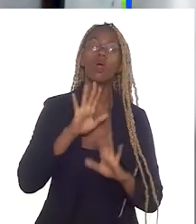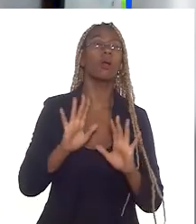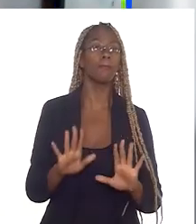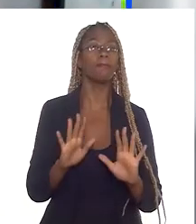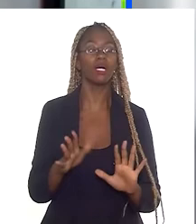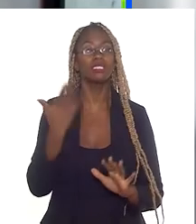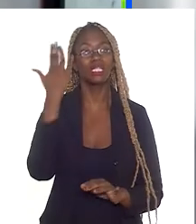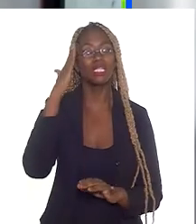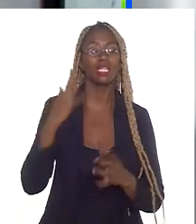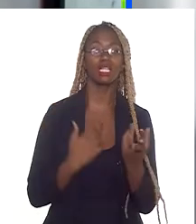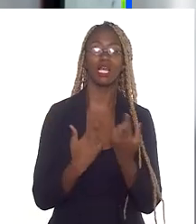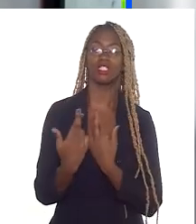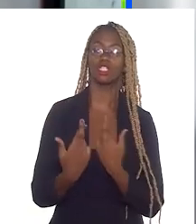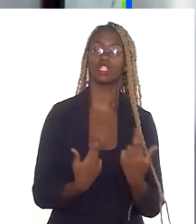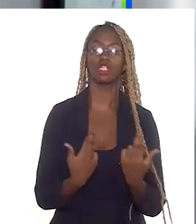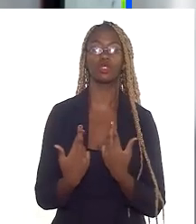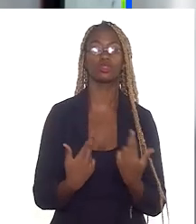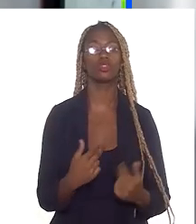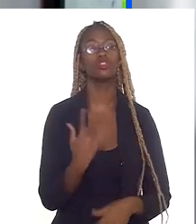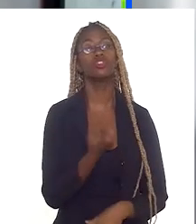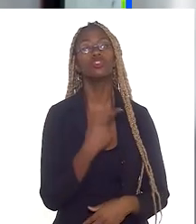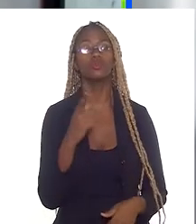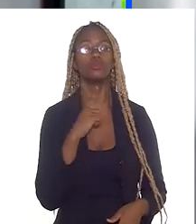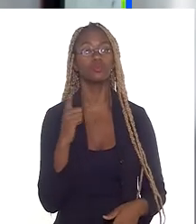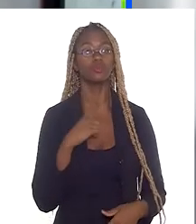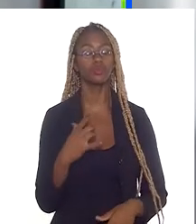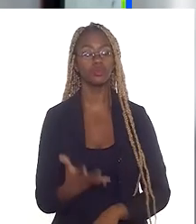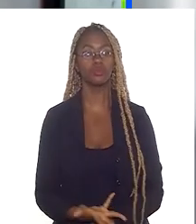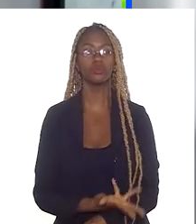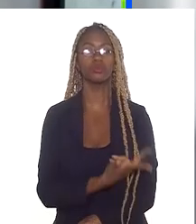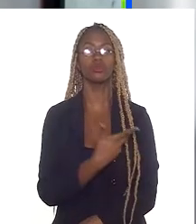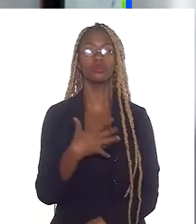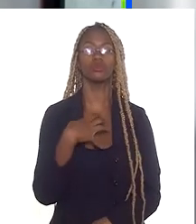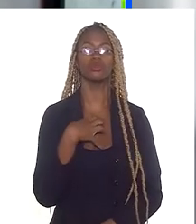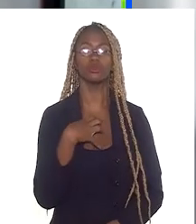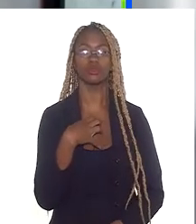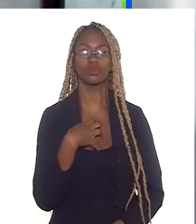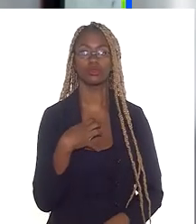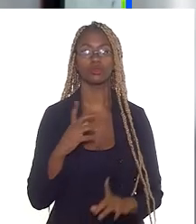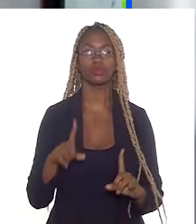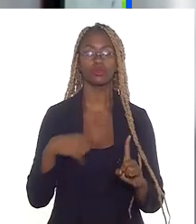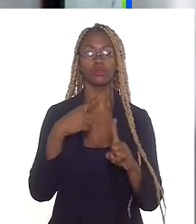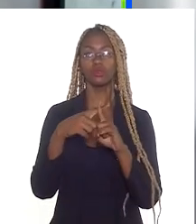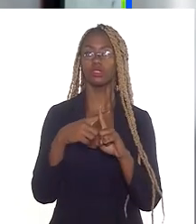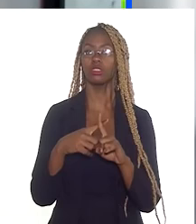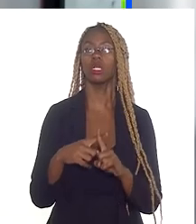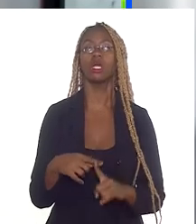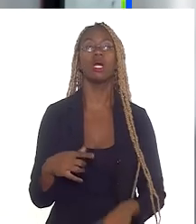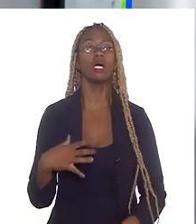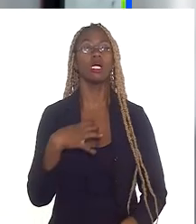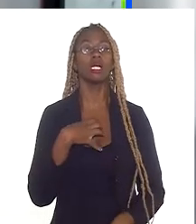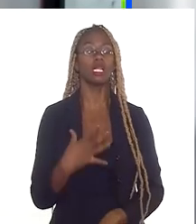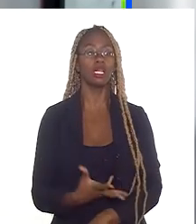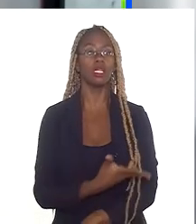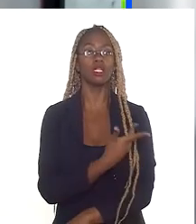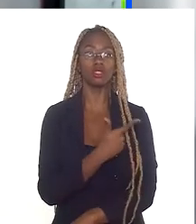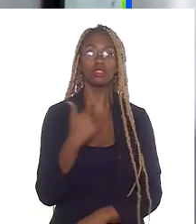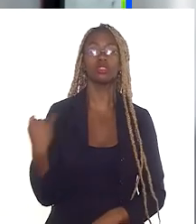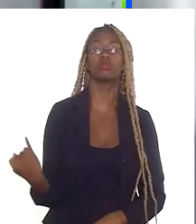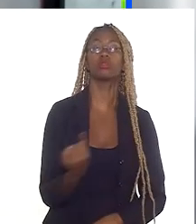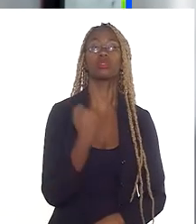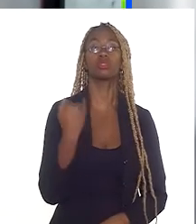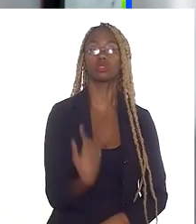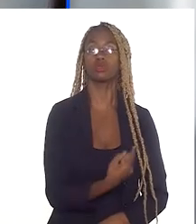entender que nas relações nós encontramos E essas emoções de Valença positiva nas relações que são